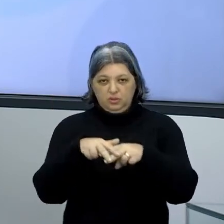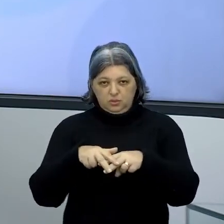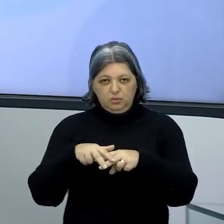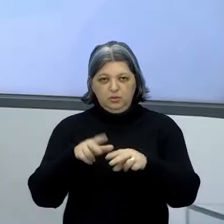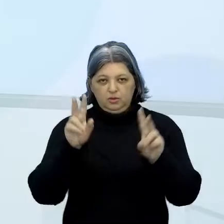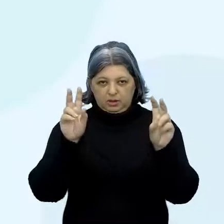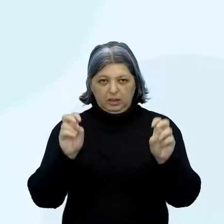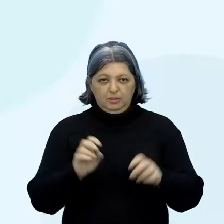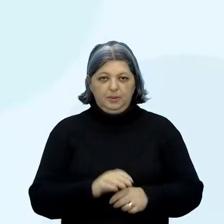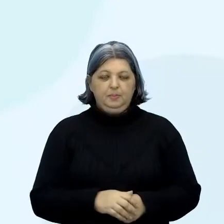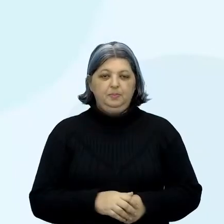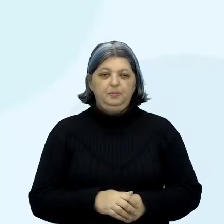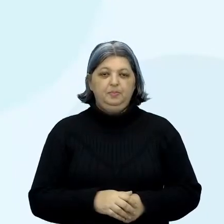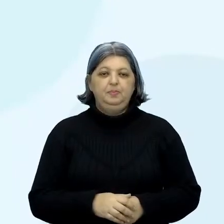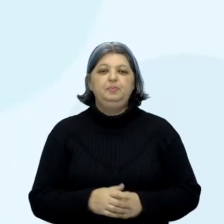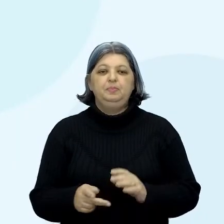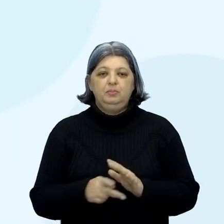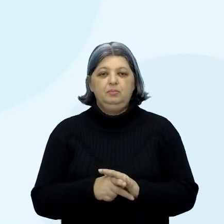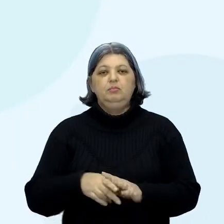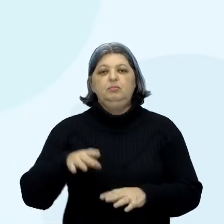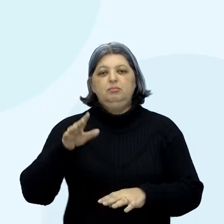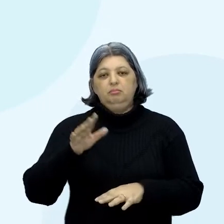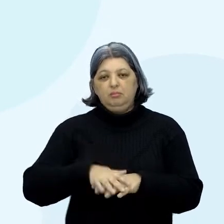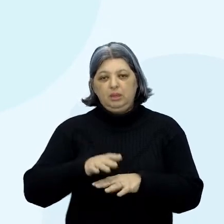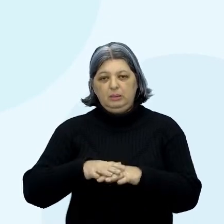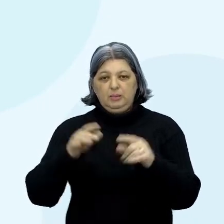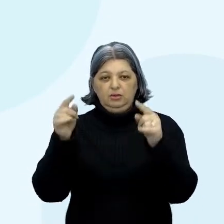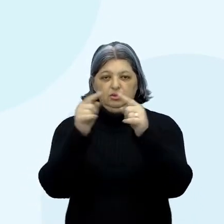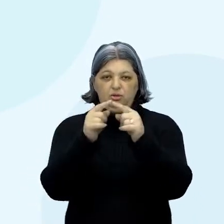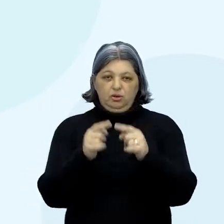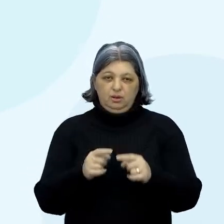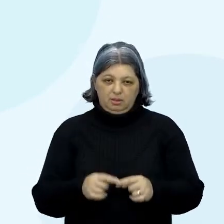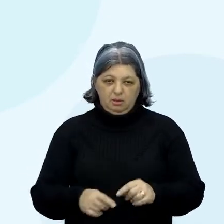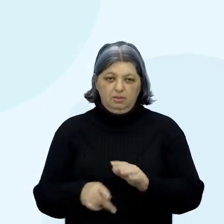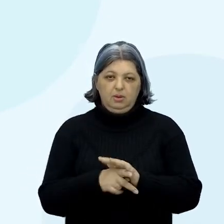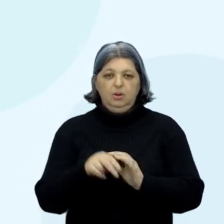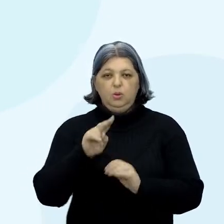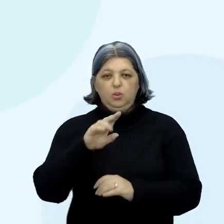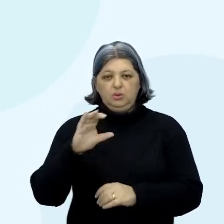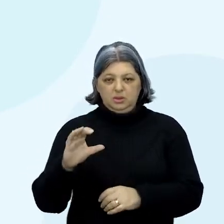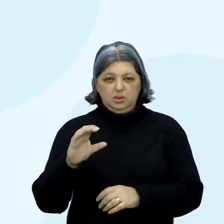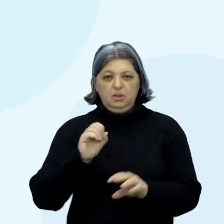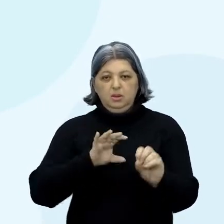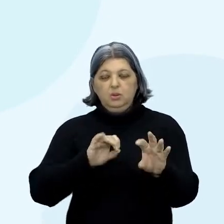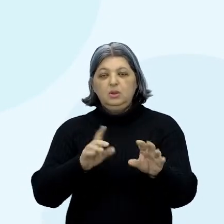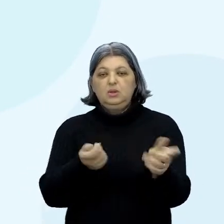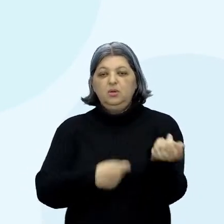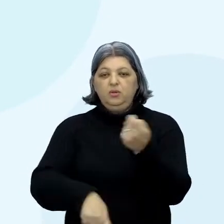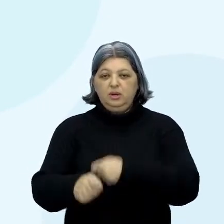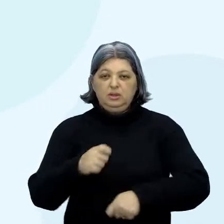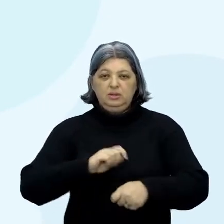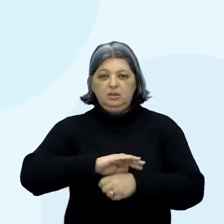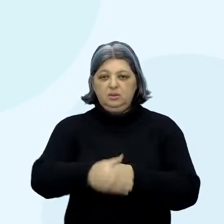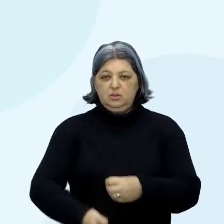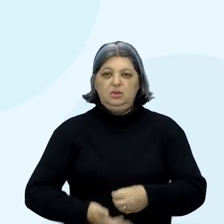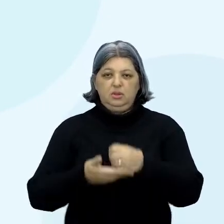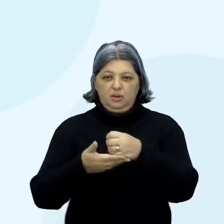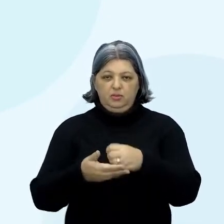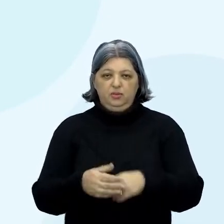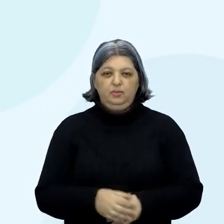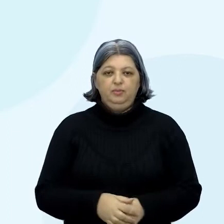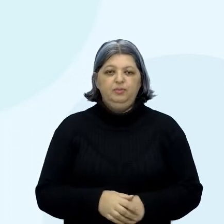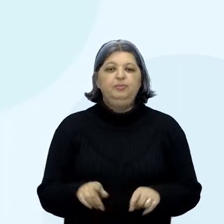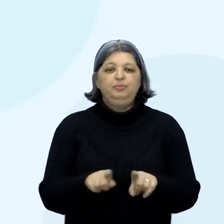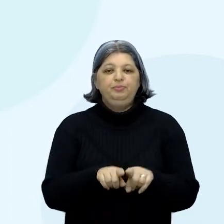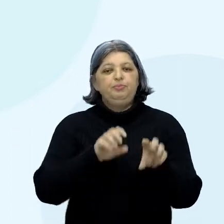aprofundamento. Então tá aí, ó, o aprofundamento é a matemática conectada, a unidade curricular é a educação financeira sustentável e o componente é